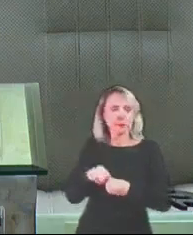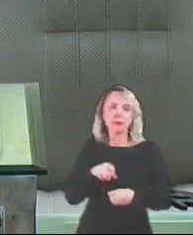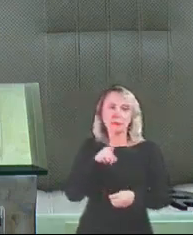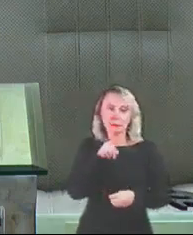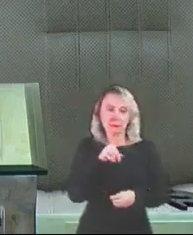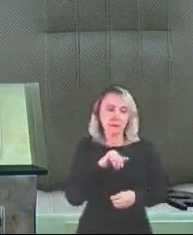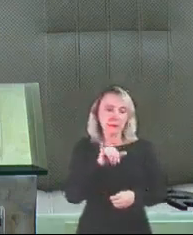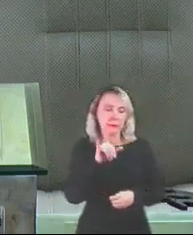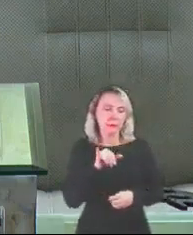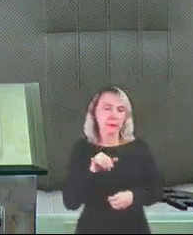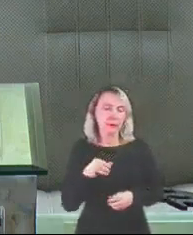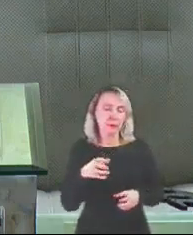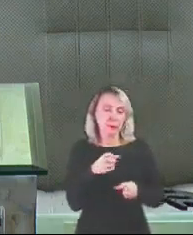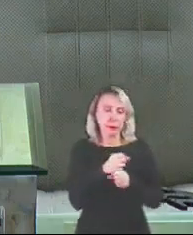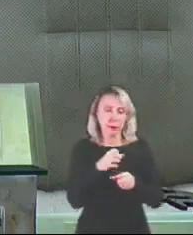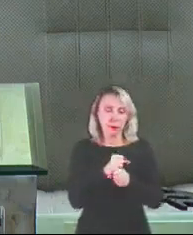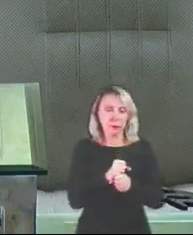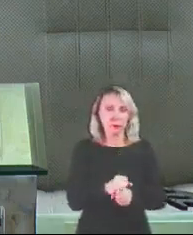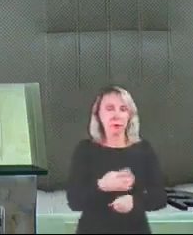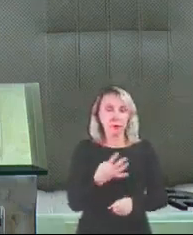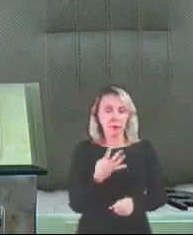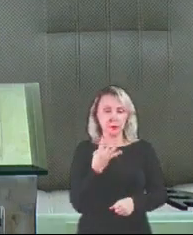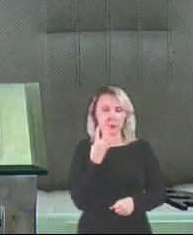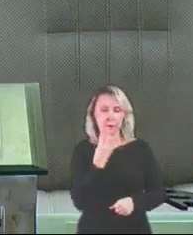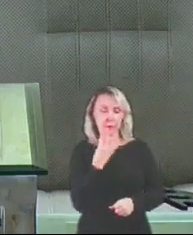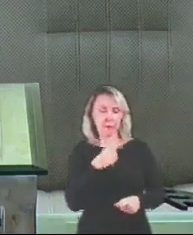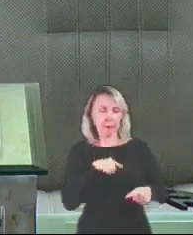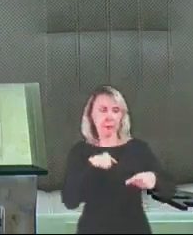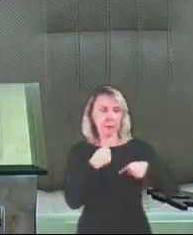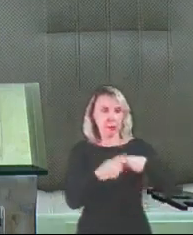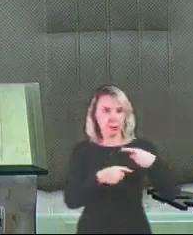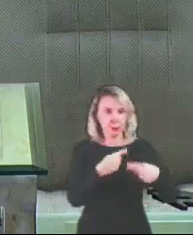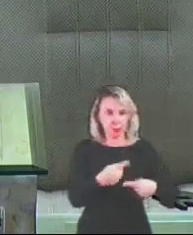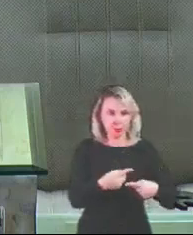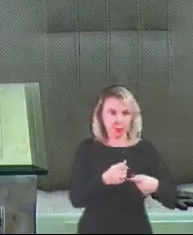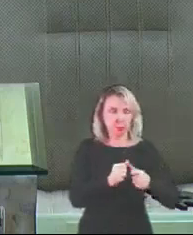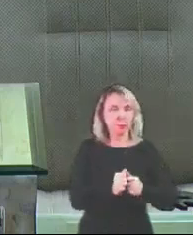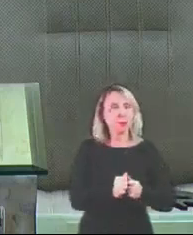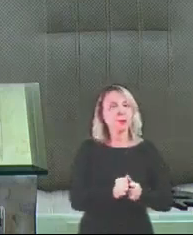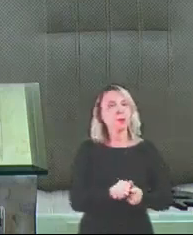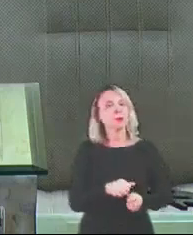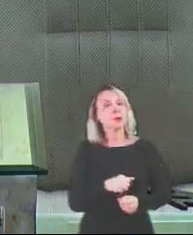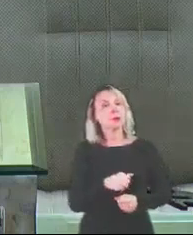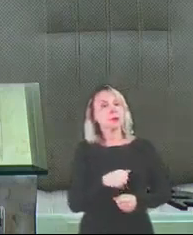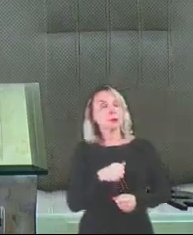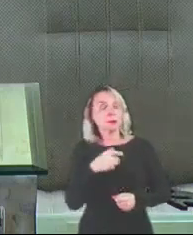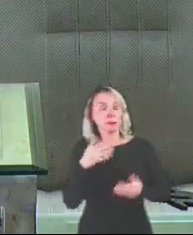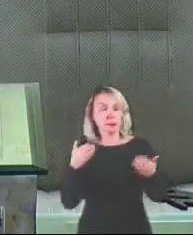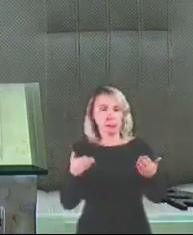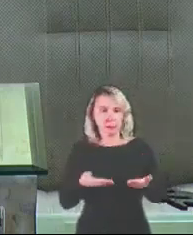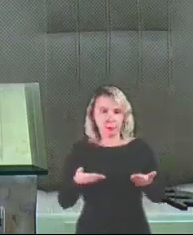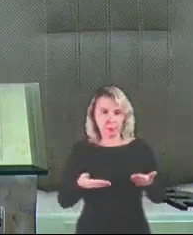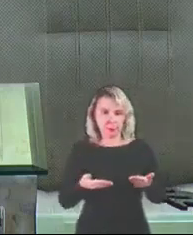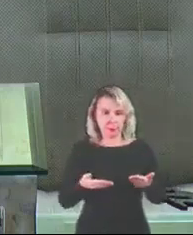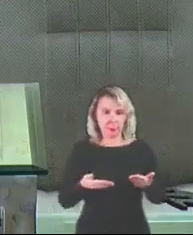geração presente, a geração dos filhos, dos netos e dos bisnetos.